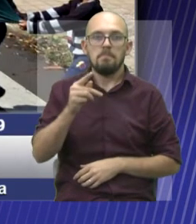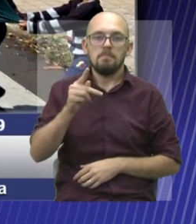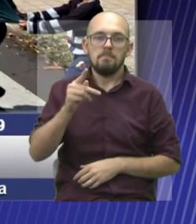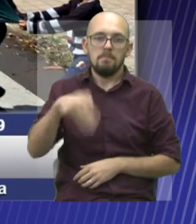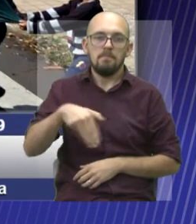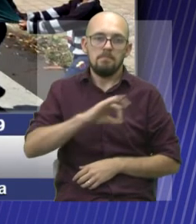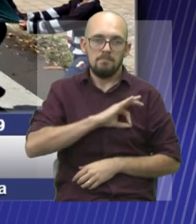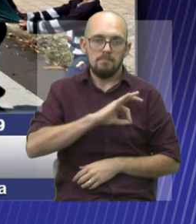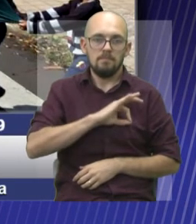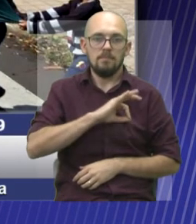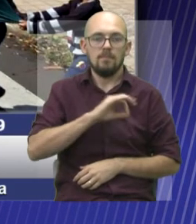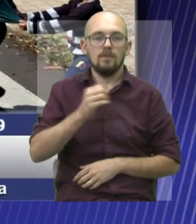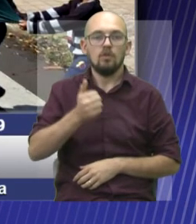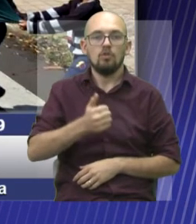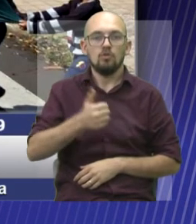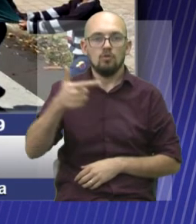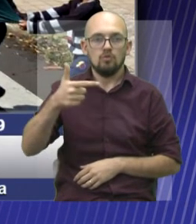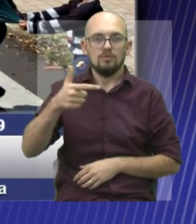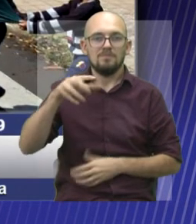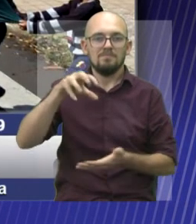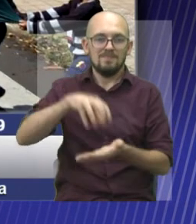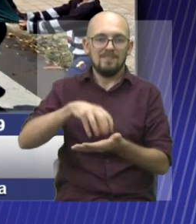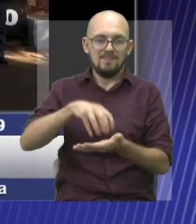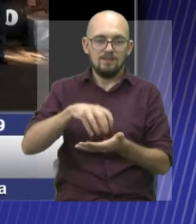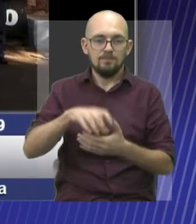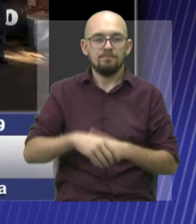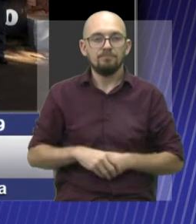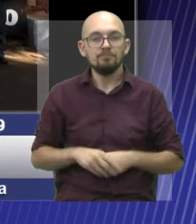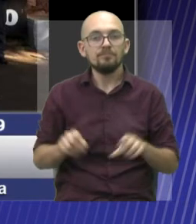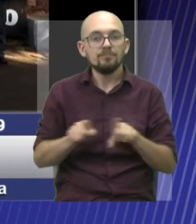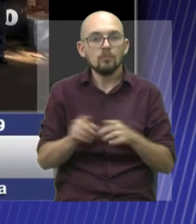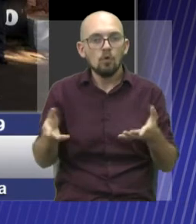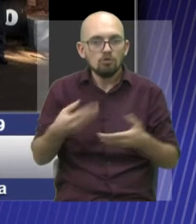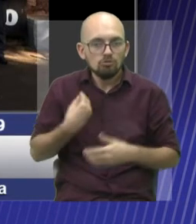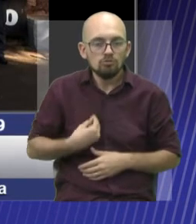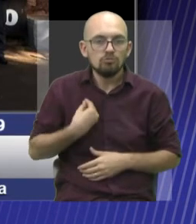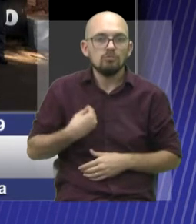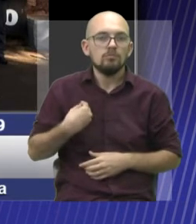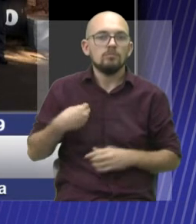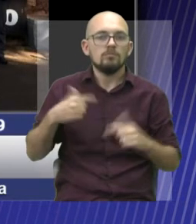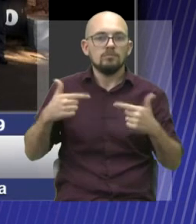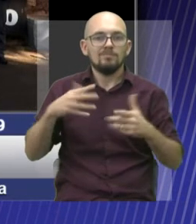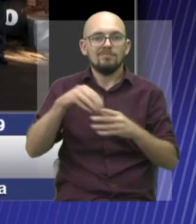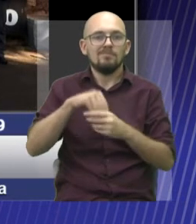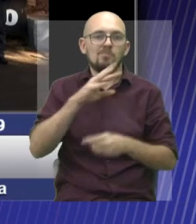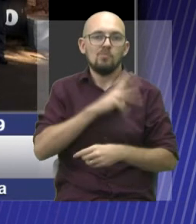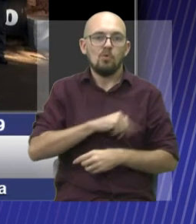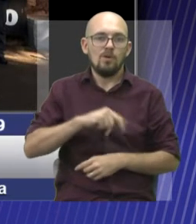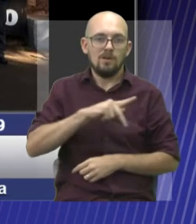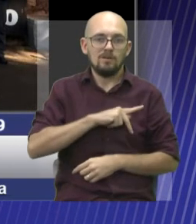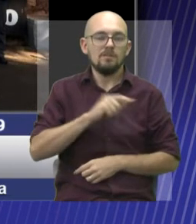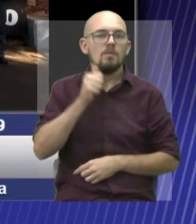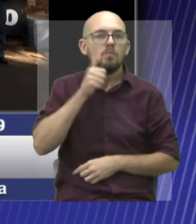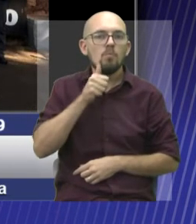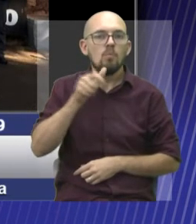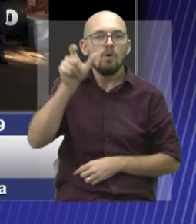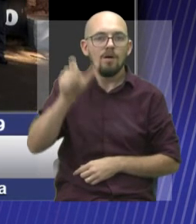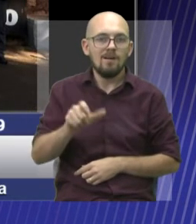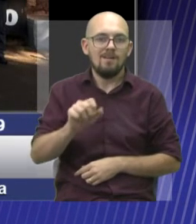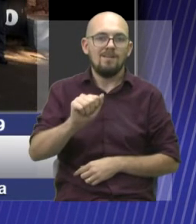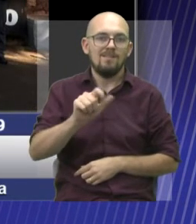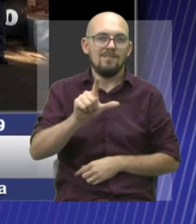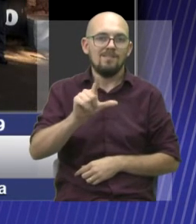no 12º Batalhão. E atualmente o oficial de ligação do PROERD é a primeira-tenente PM